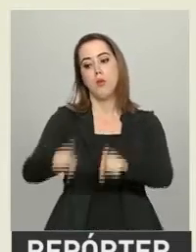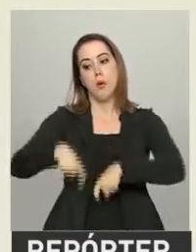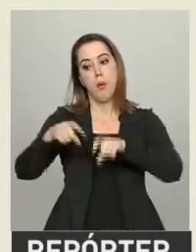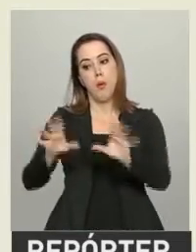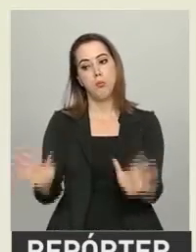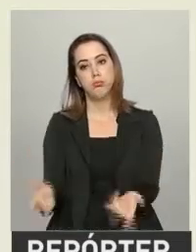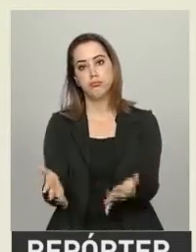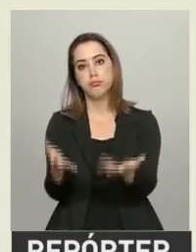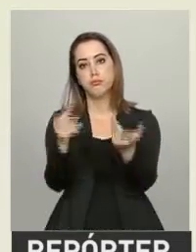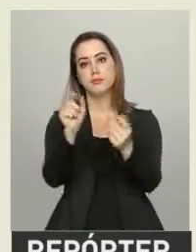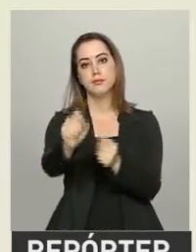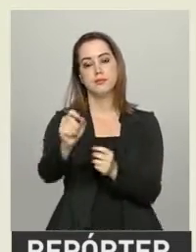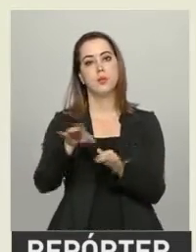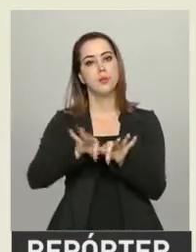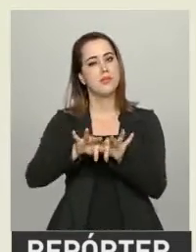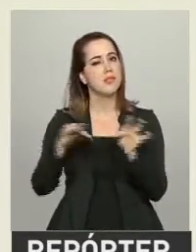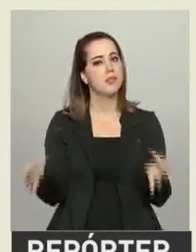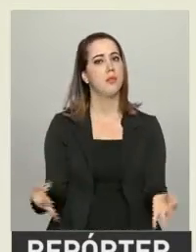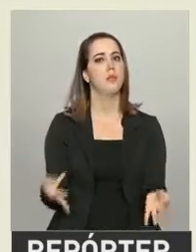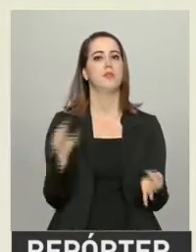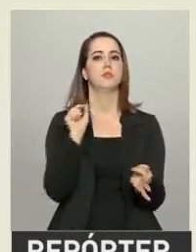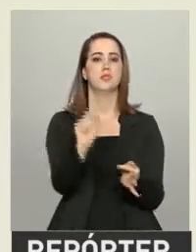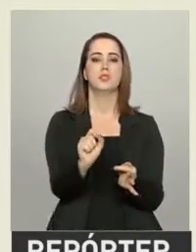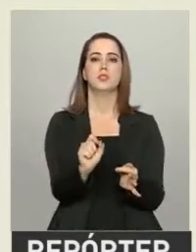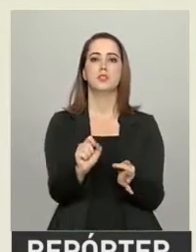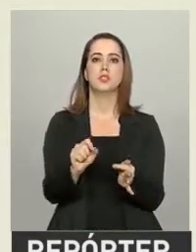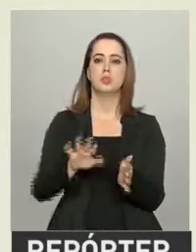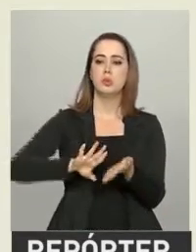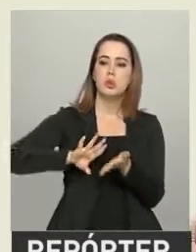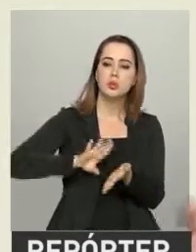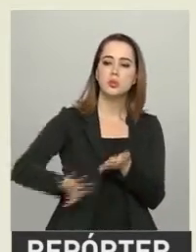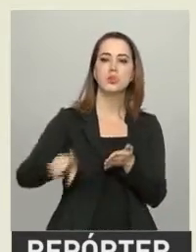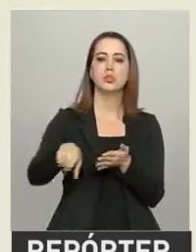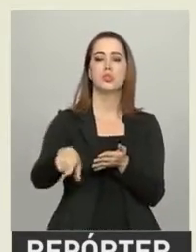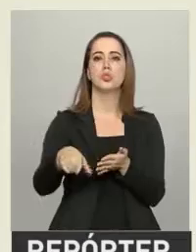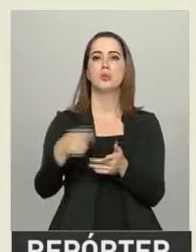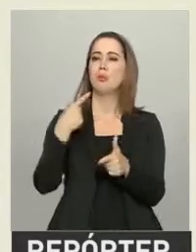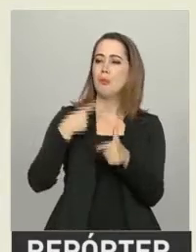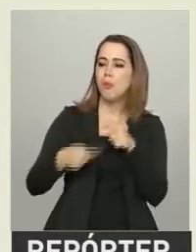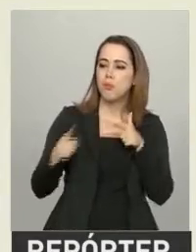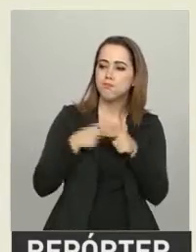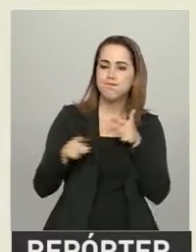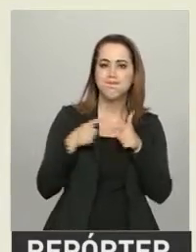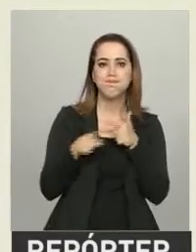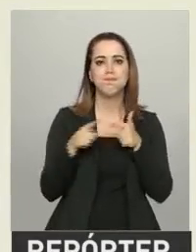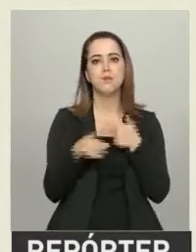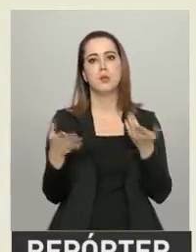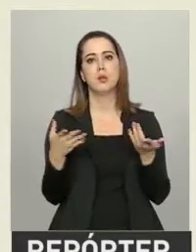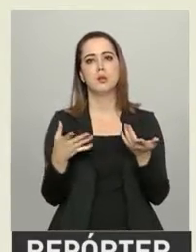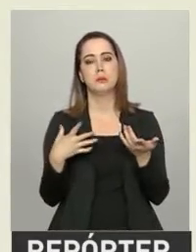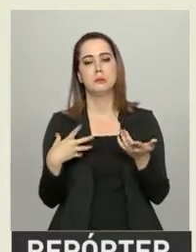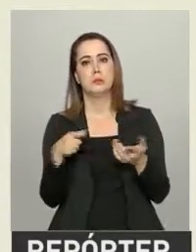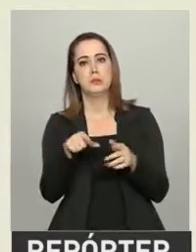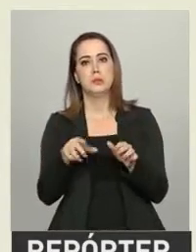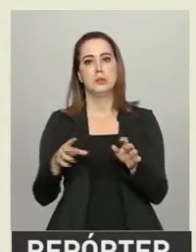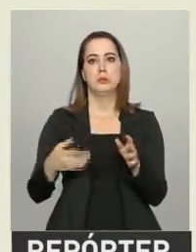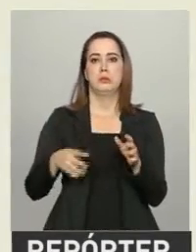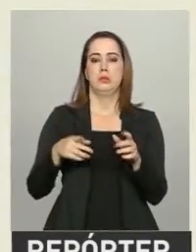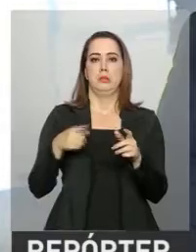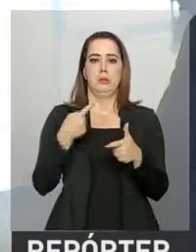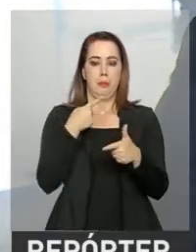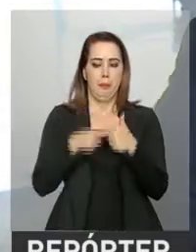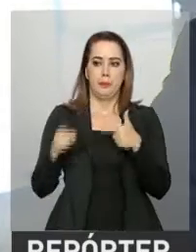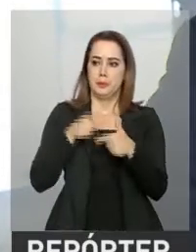produtivo, desburocratizando, tirando talvez uma das maiores pragas que consomem todos nós, que é a